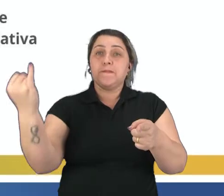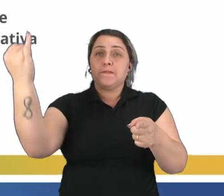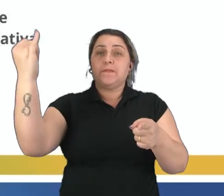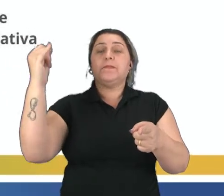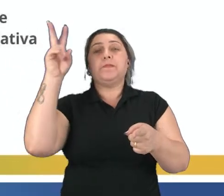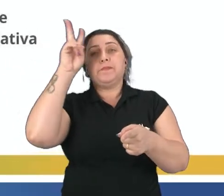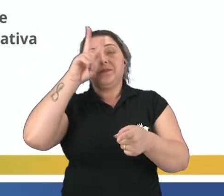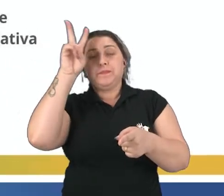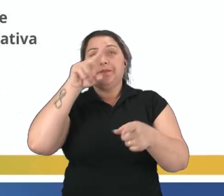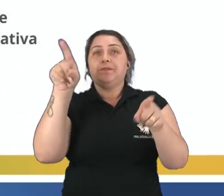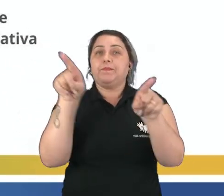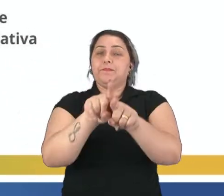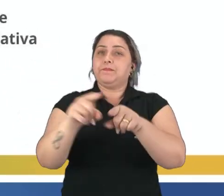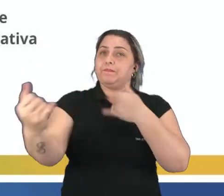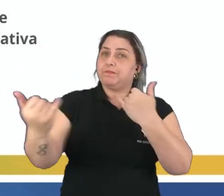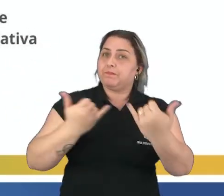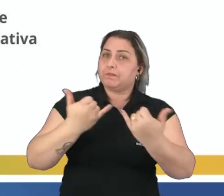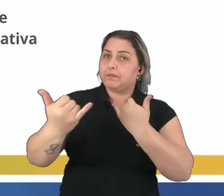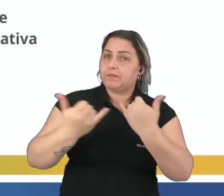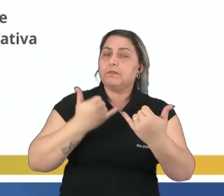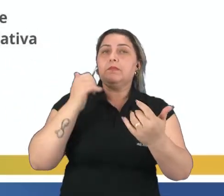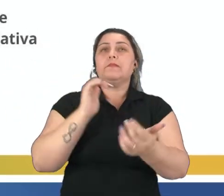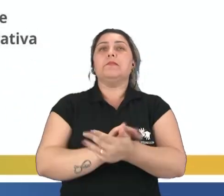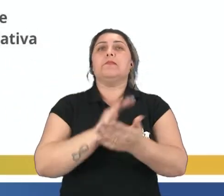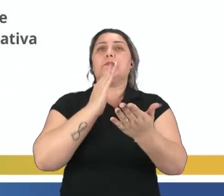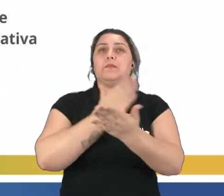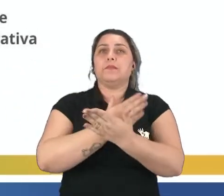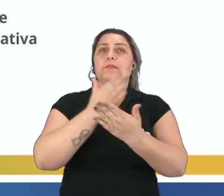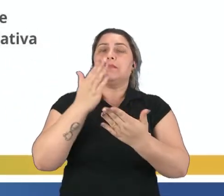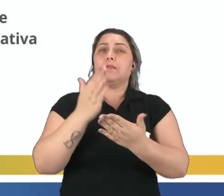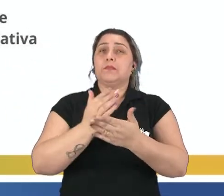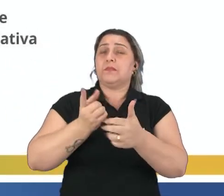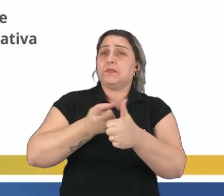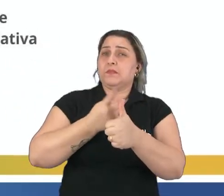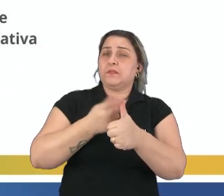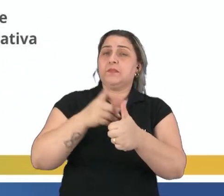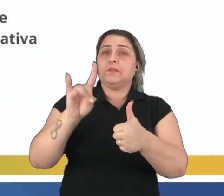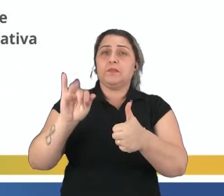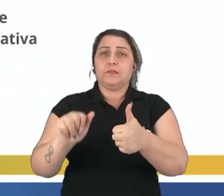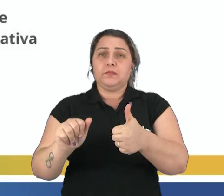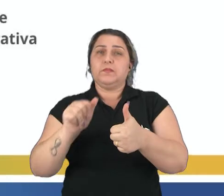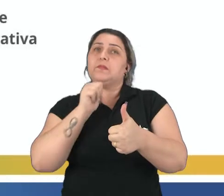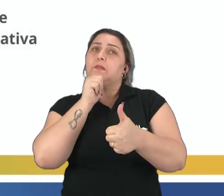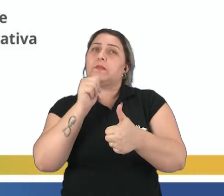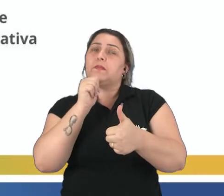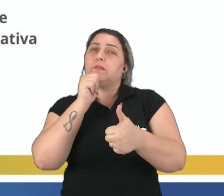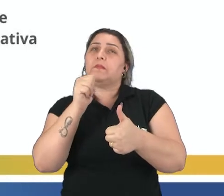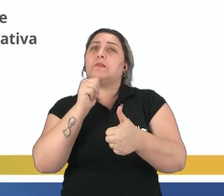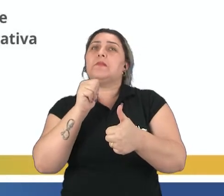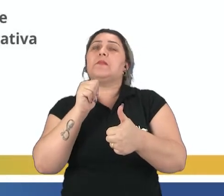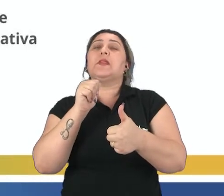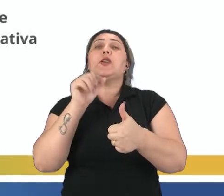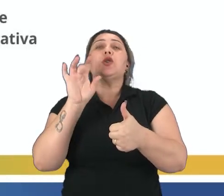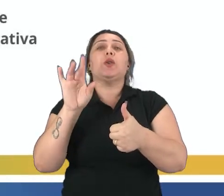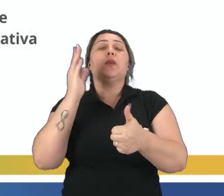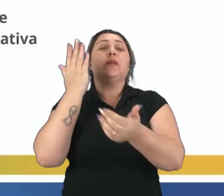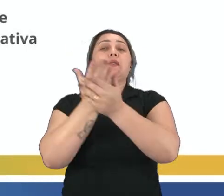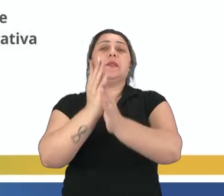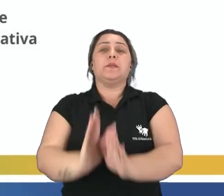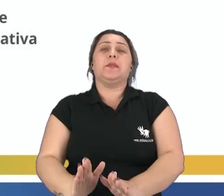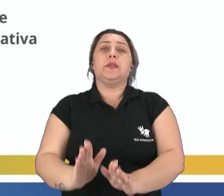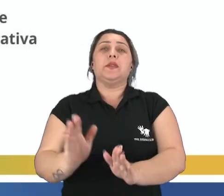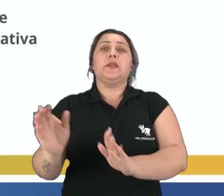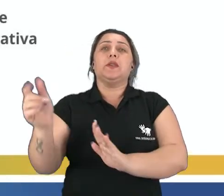gente resgatar essa informação, que ele começa no primeiro dia da menstruação e ele só